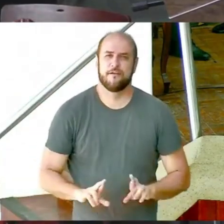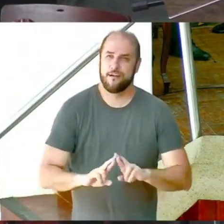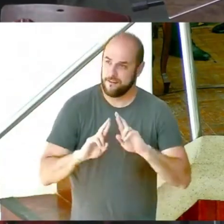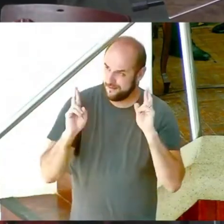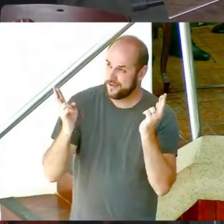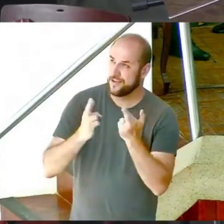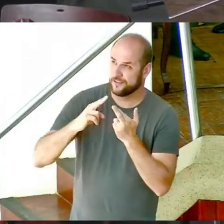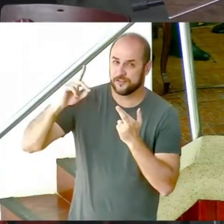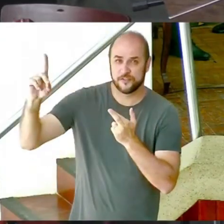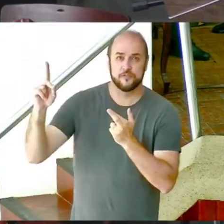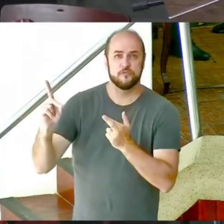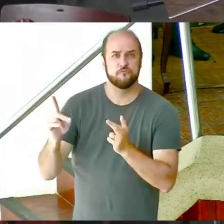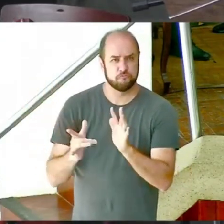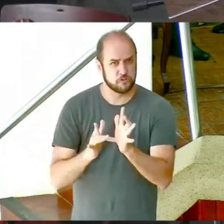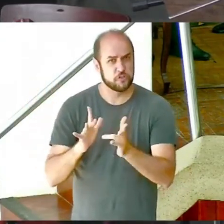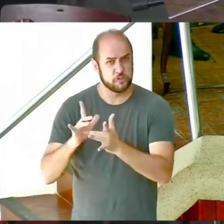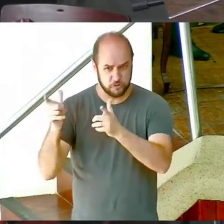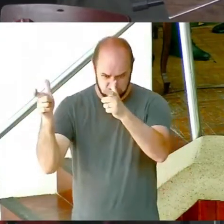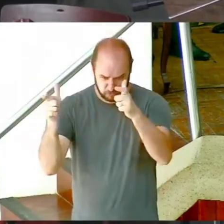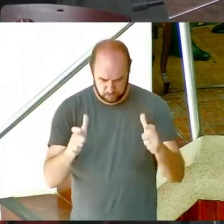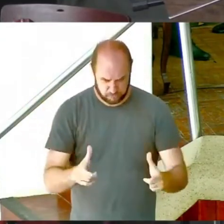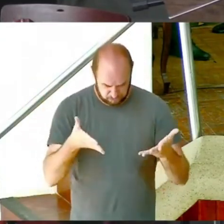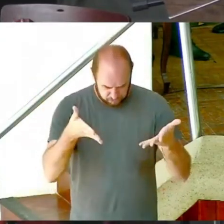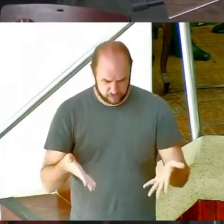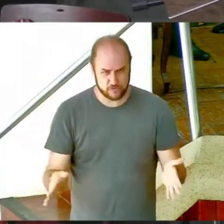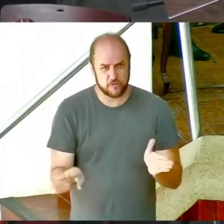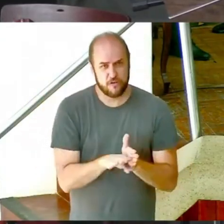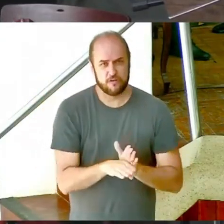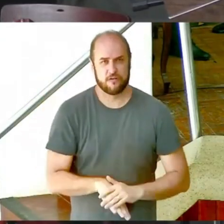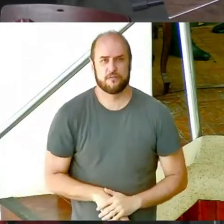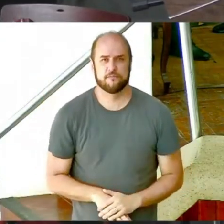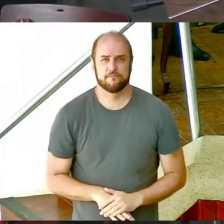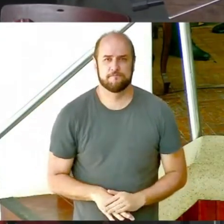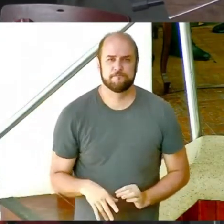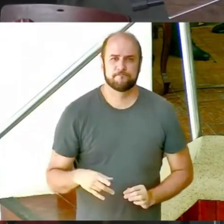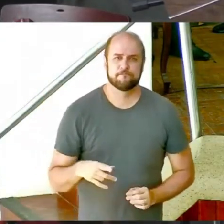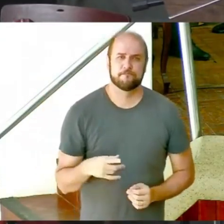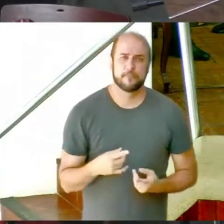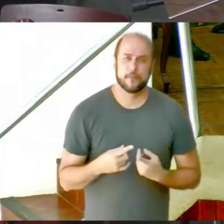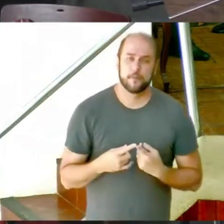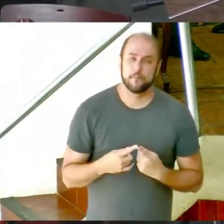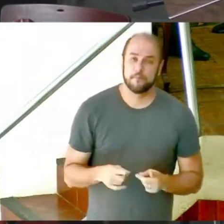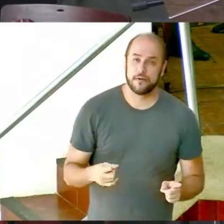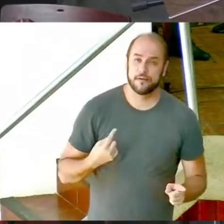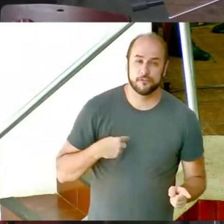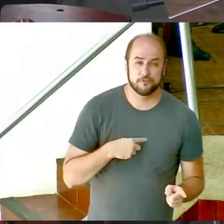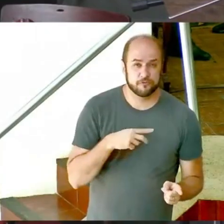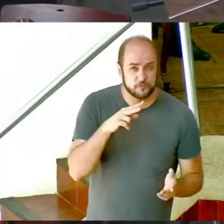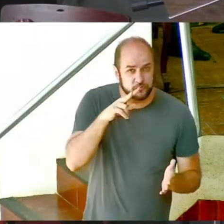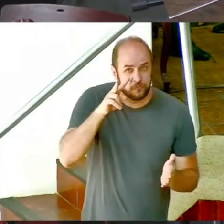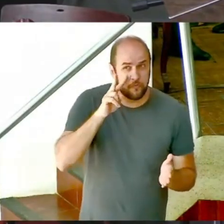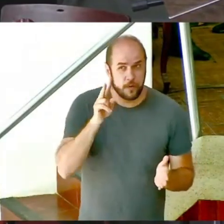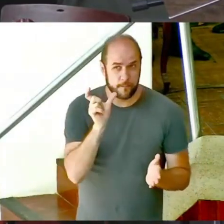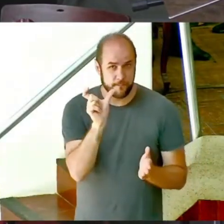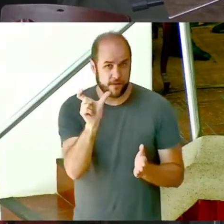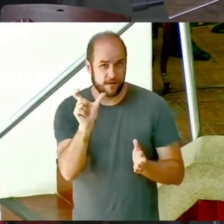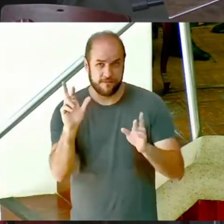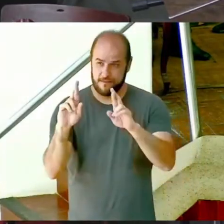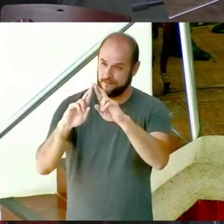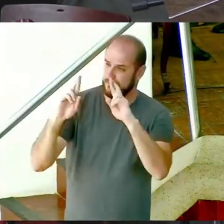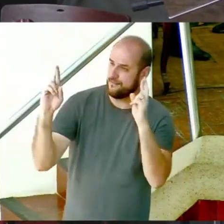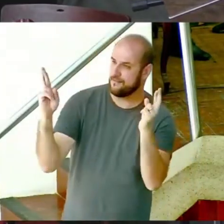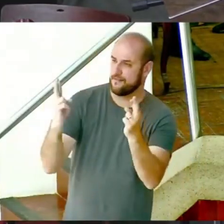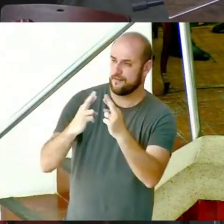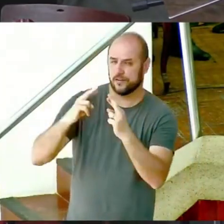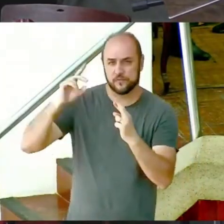na pessoa de Jesus. Mas quando nós nos aproximamos da palavra reino de Deus,